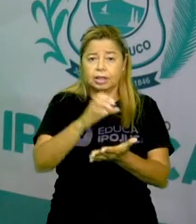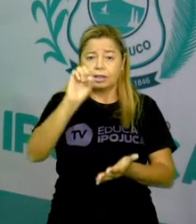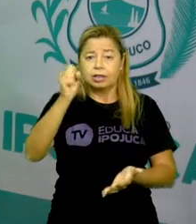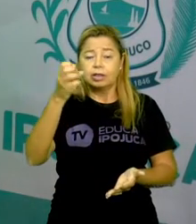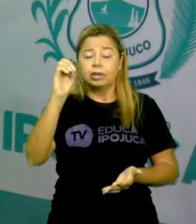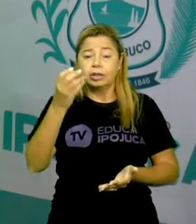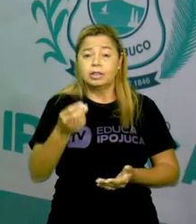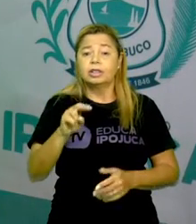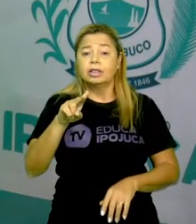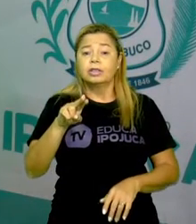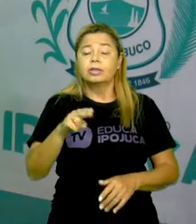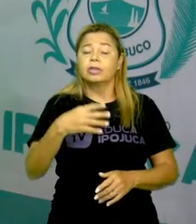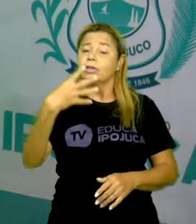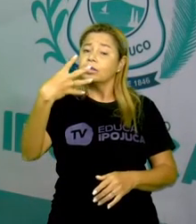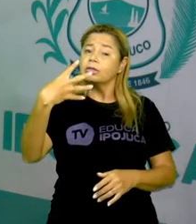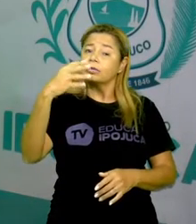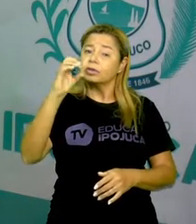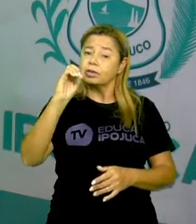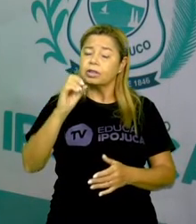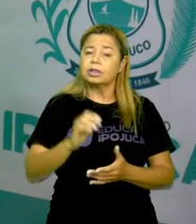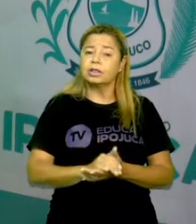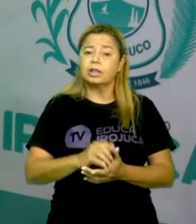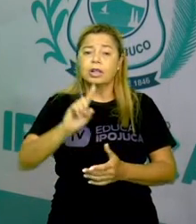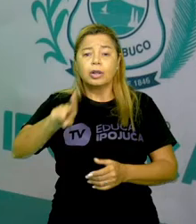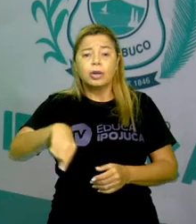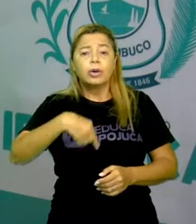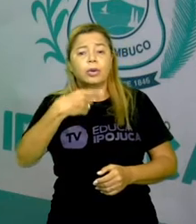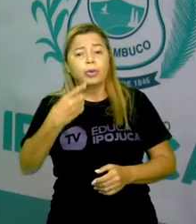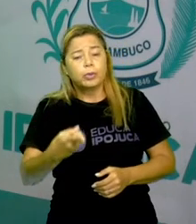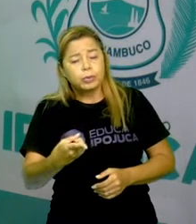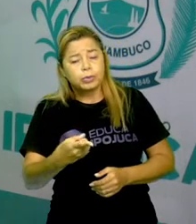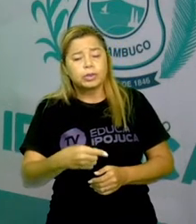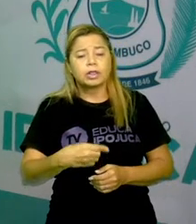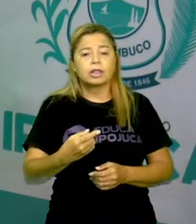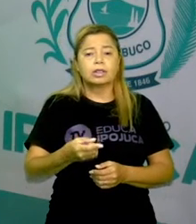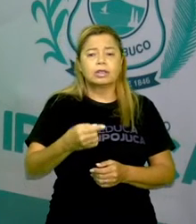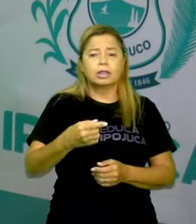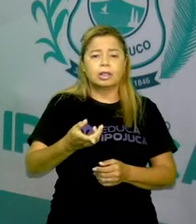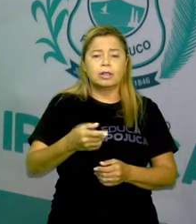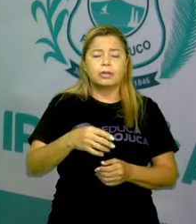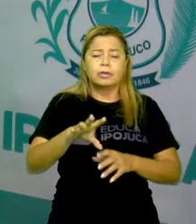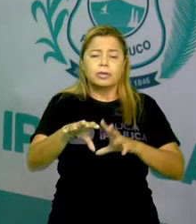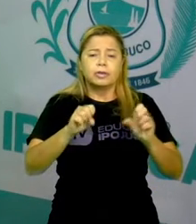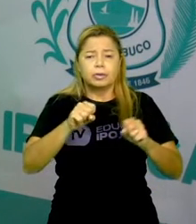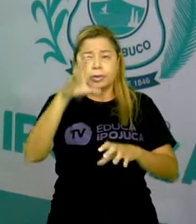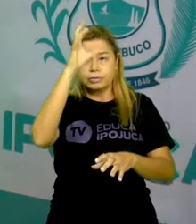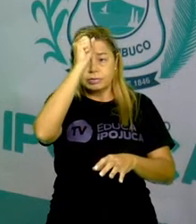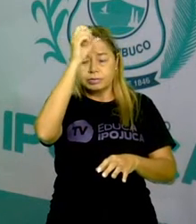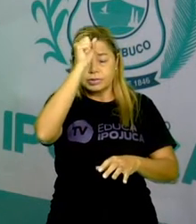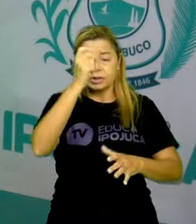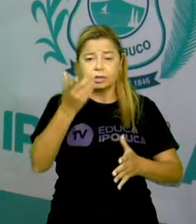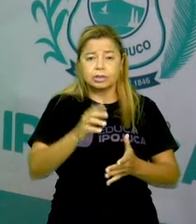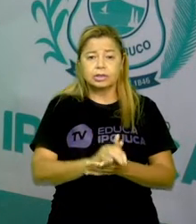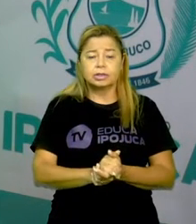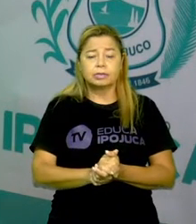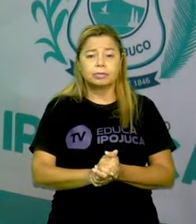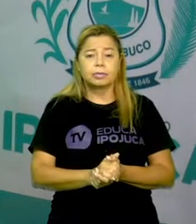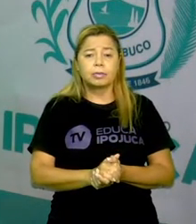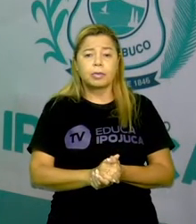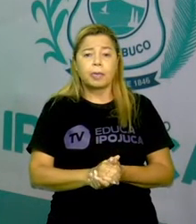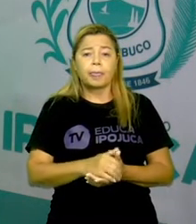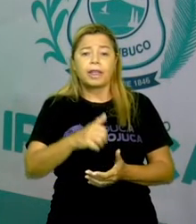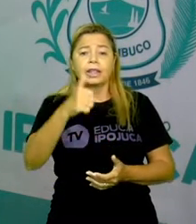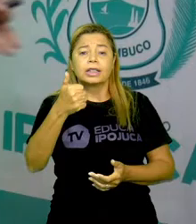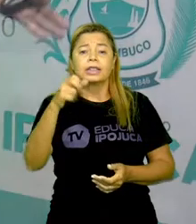achar o resultado de 40. Essa é uma outra forma de pensar. Para pensar como 15, você